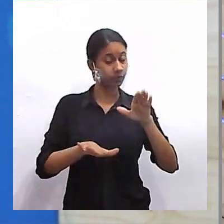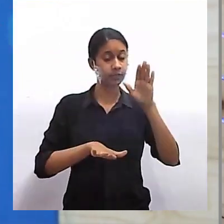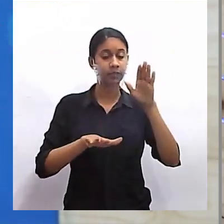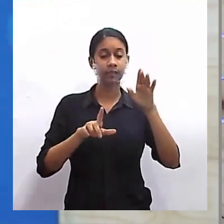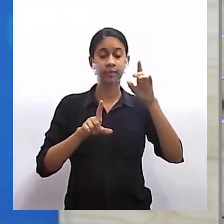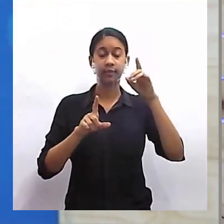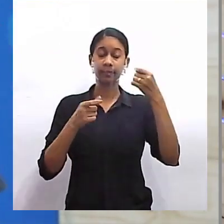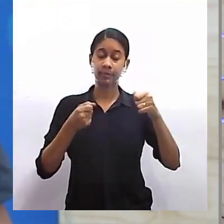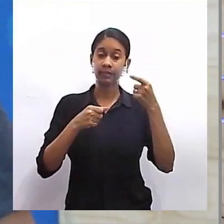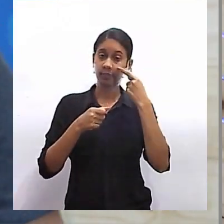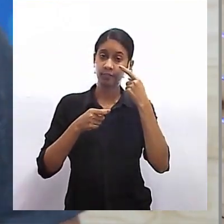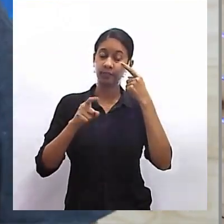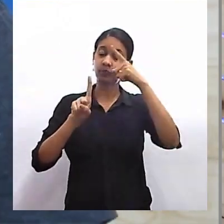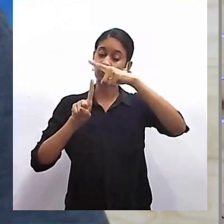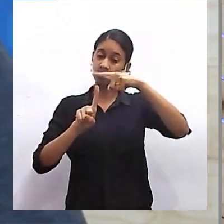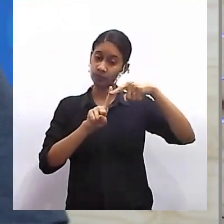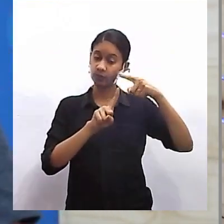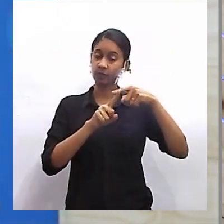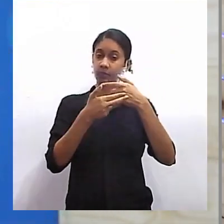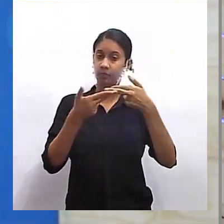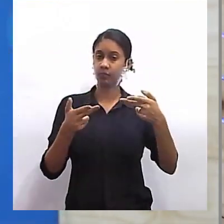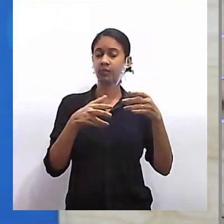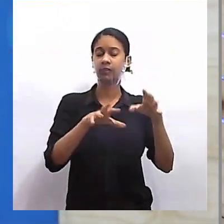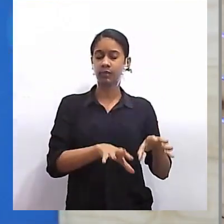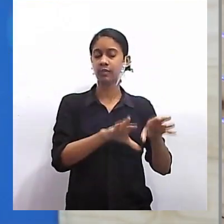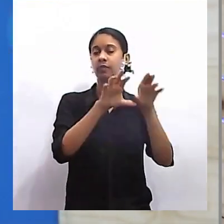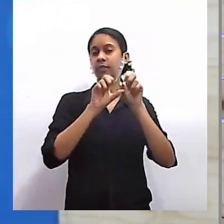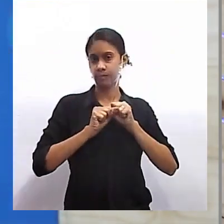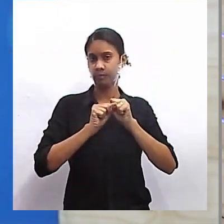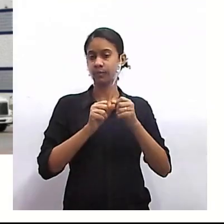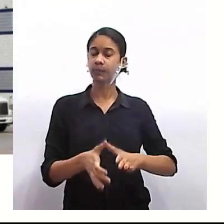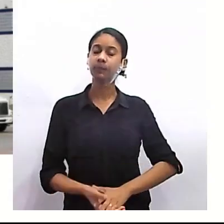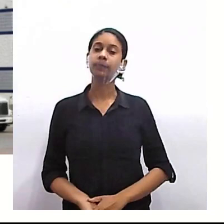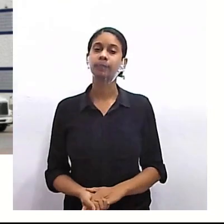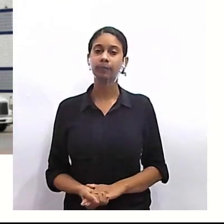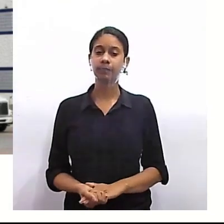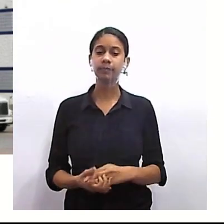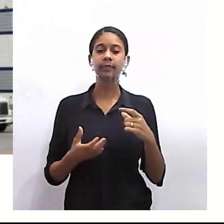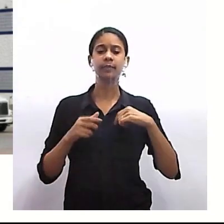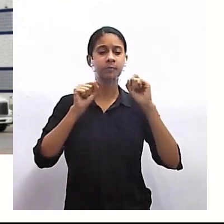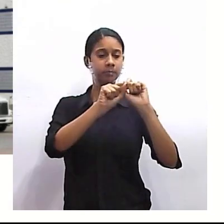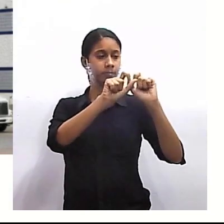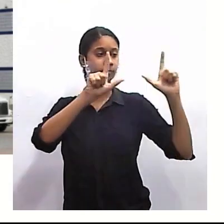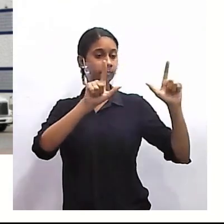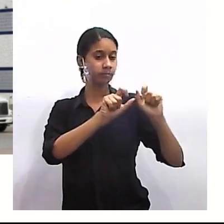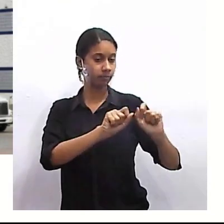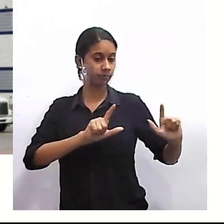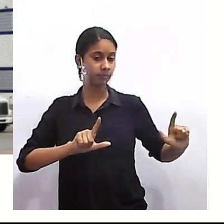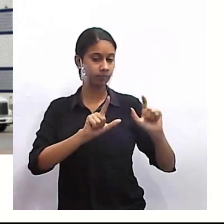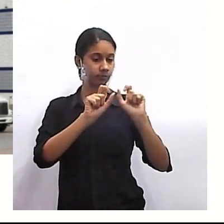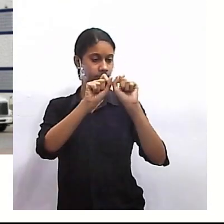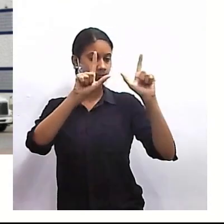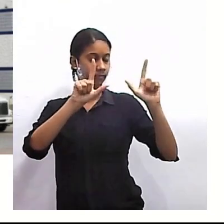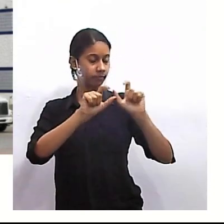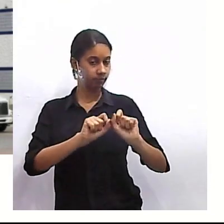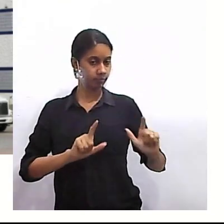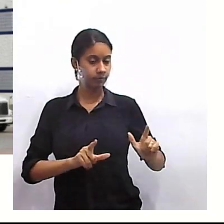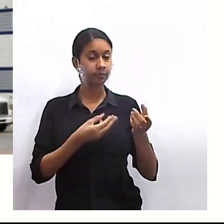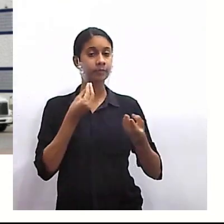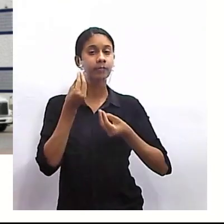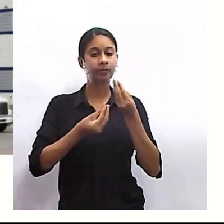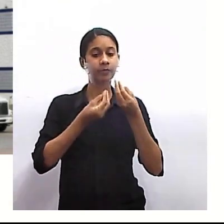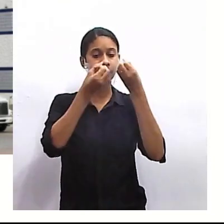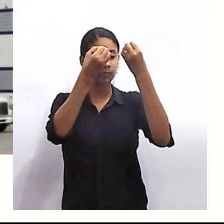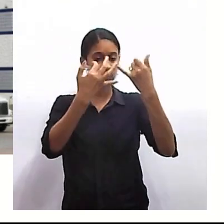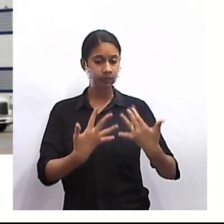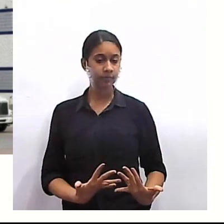precisa armazenar. Pode passar, professor Tiago. Aqui tem umas figuras aqui falando sobre,